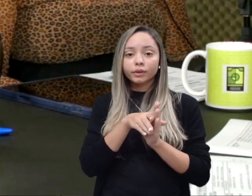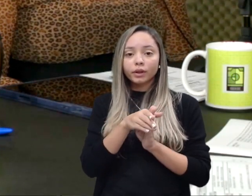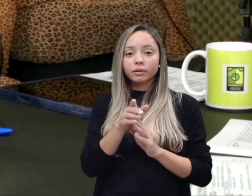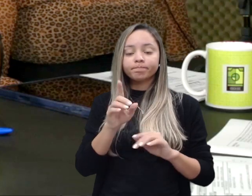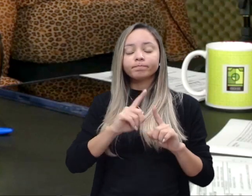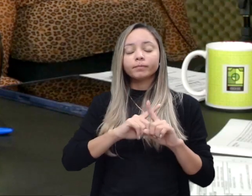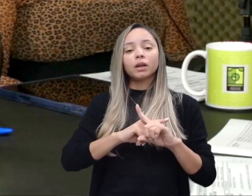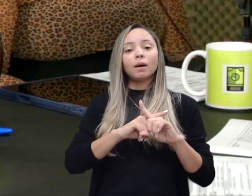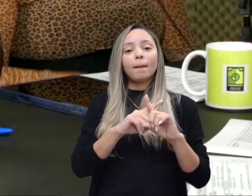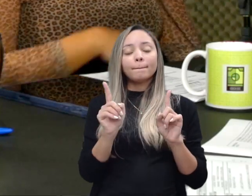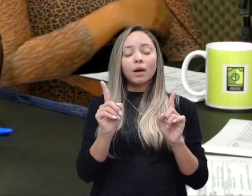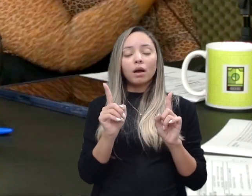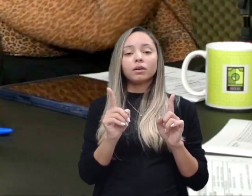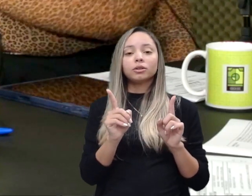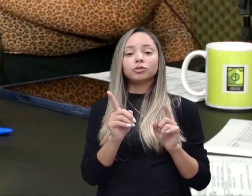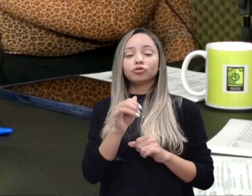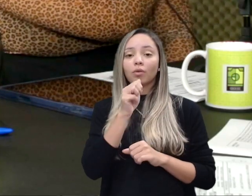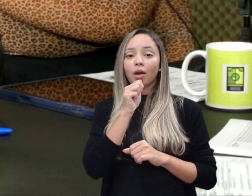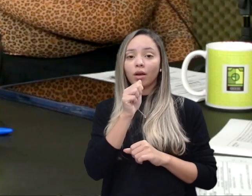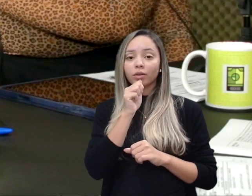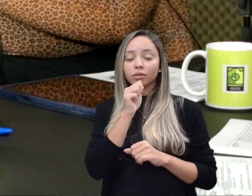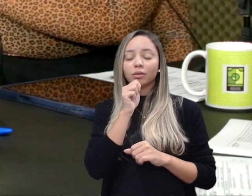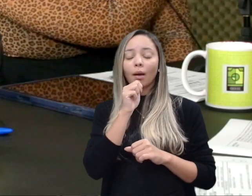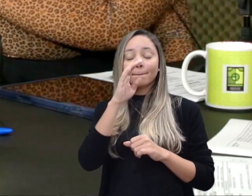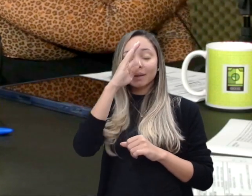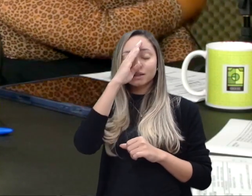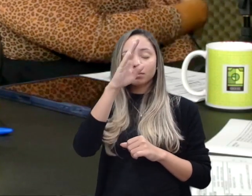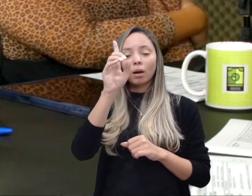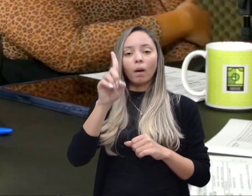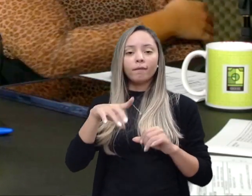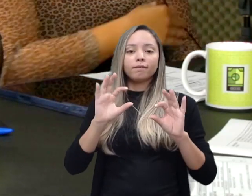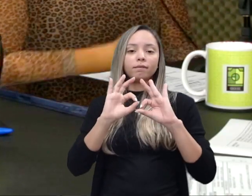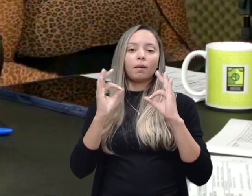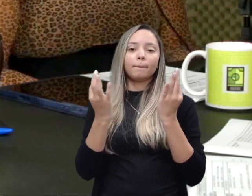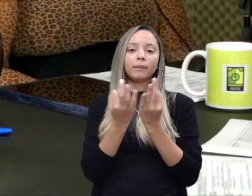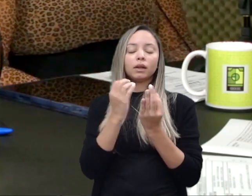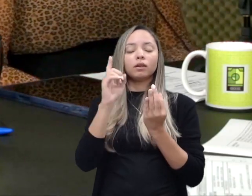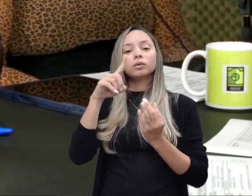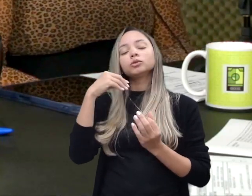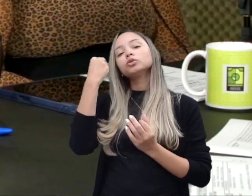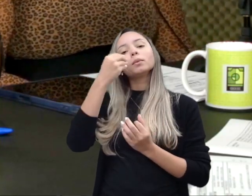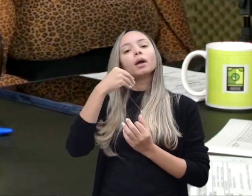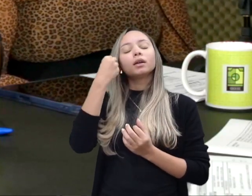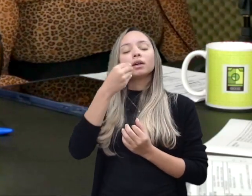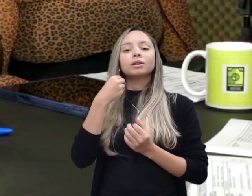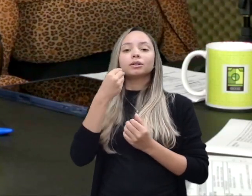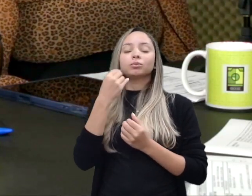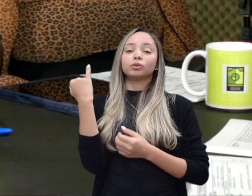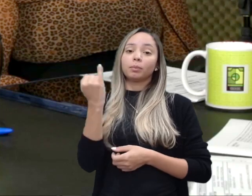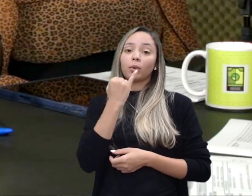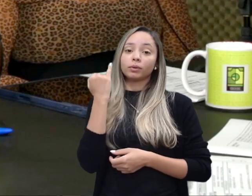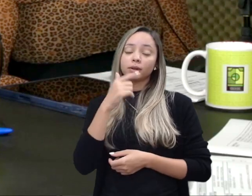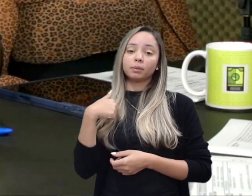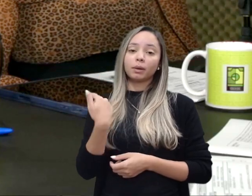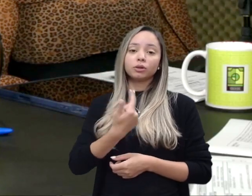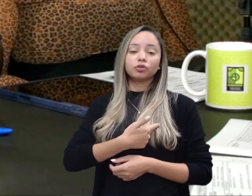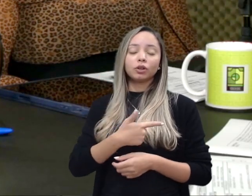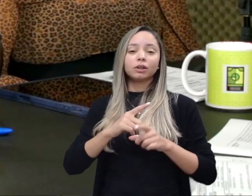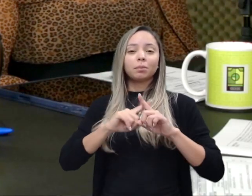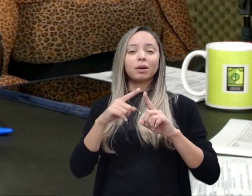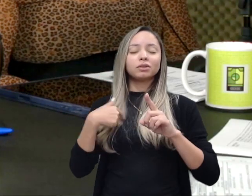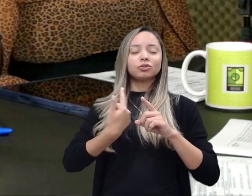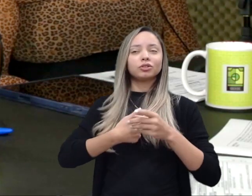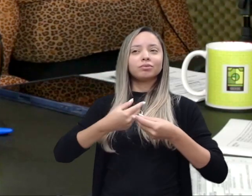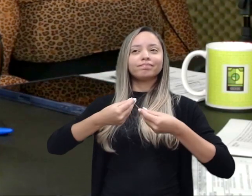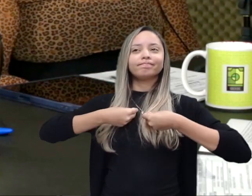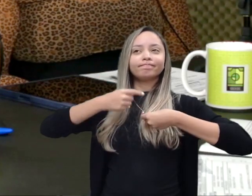muito ainda viés família. E são experiências muito ricas para a gente, mas o que faz que a gente reflita um pouco